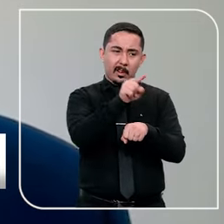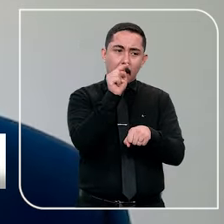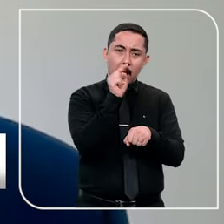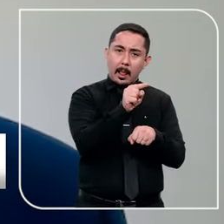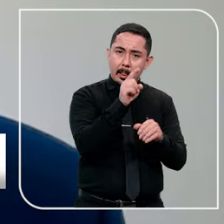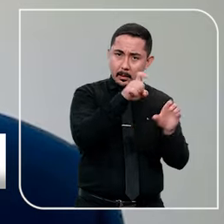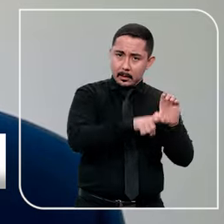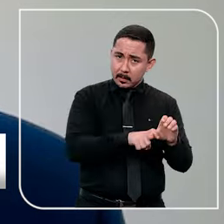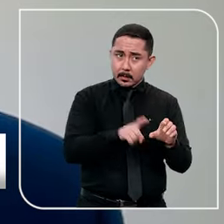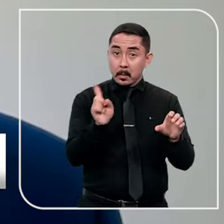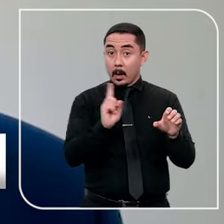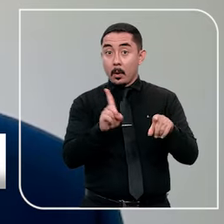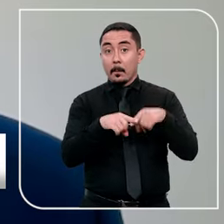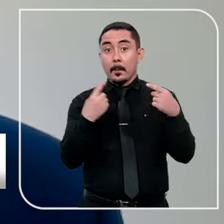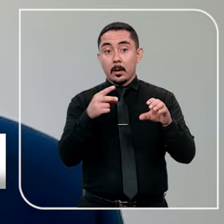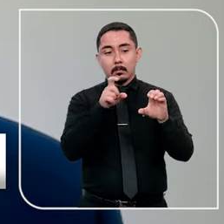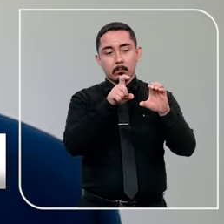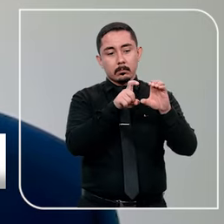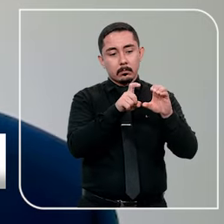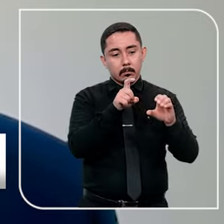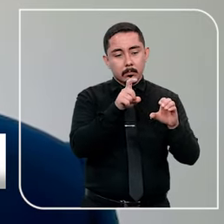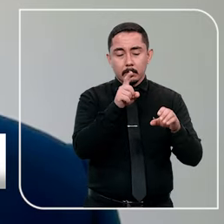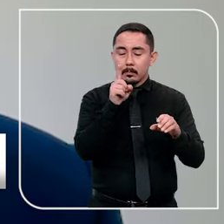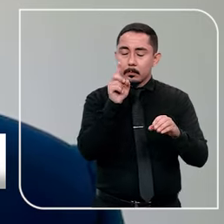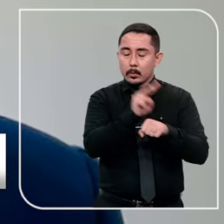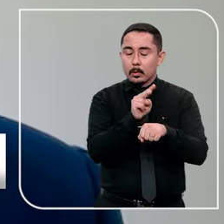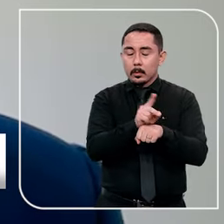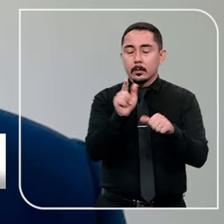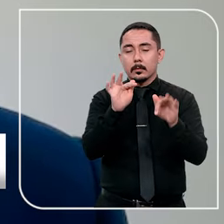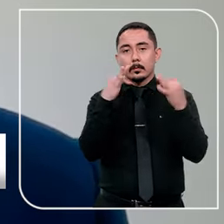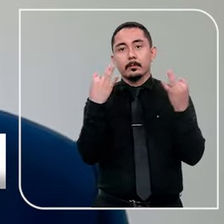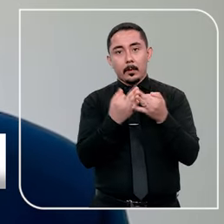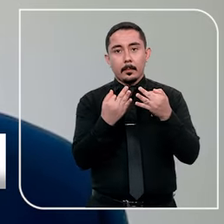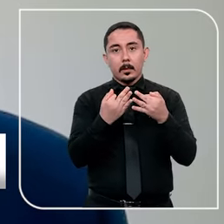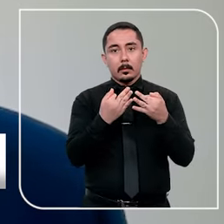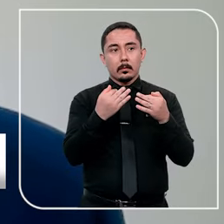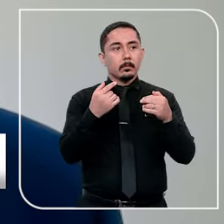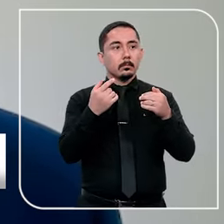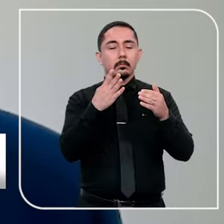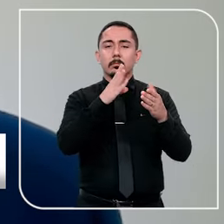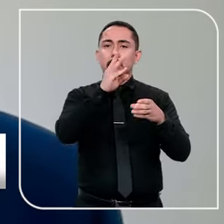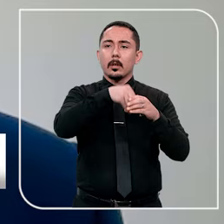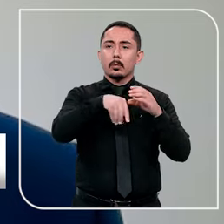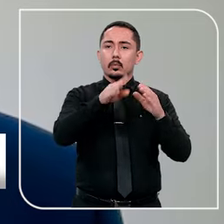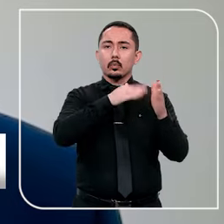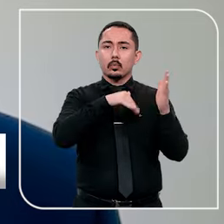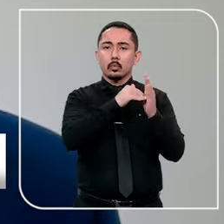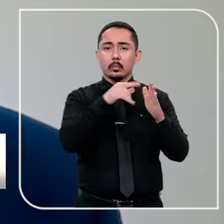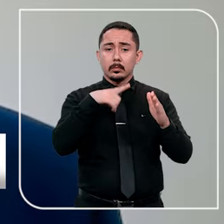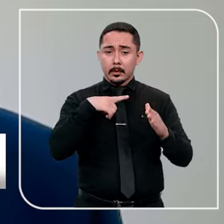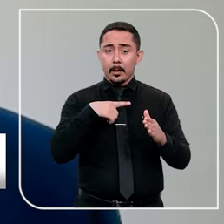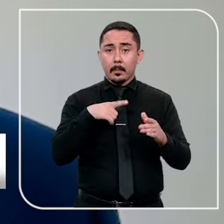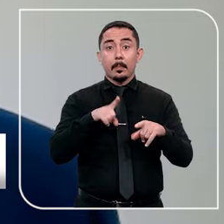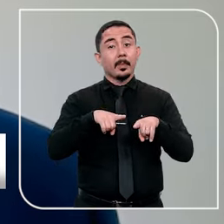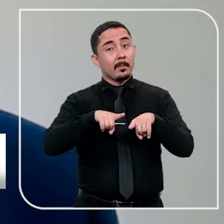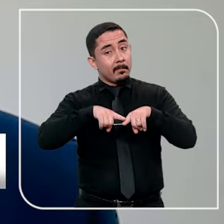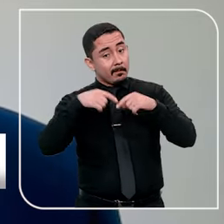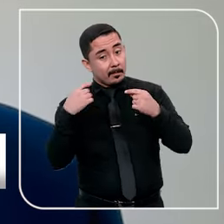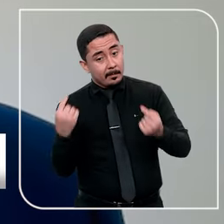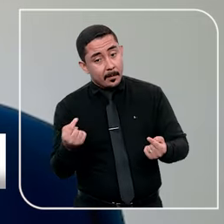suas dívidas mas Visa proteger a entidade familiar como todo no seu conceito mais amplo